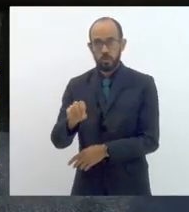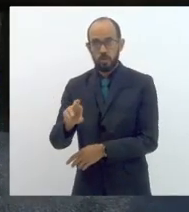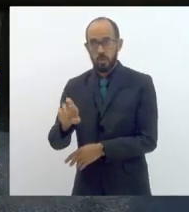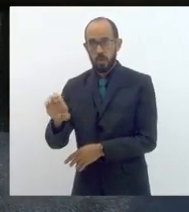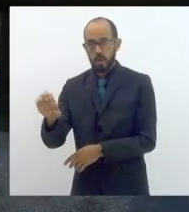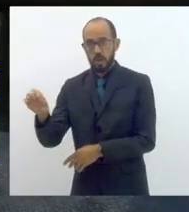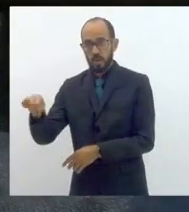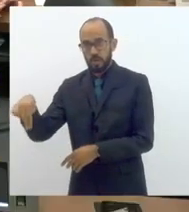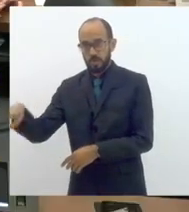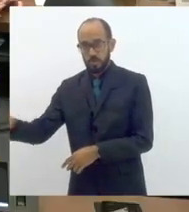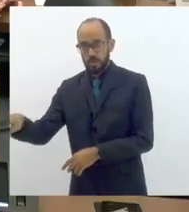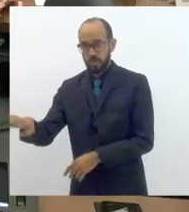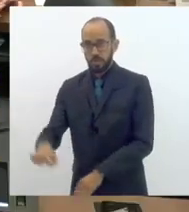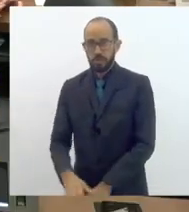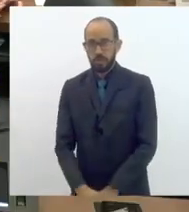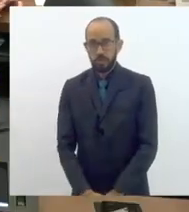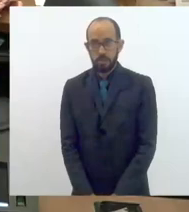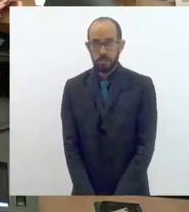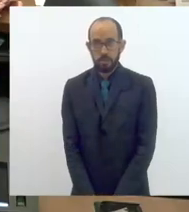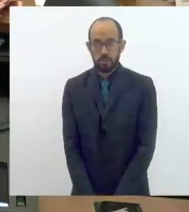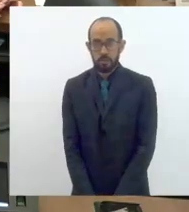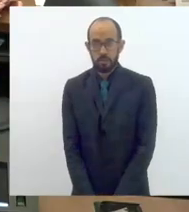Peroba.